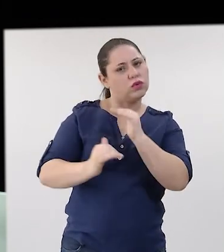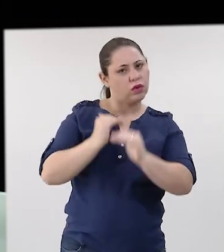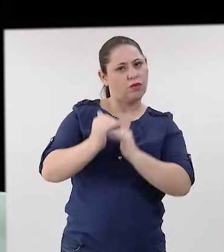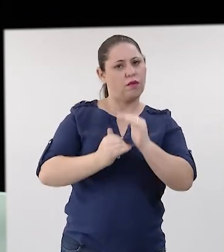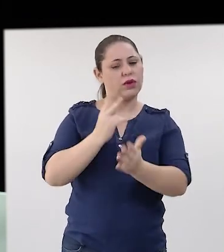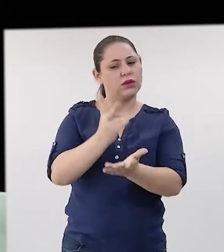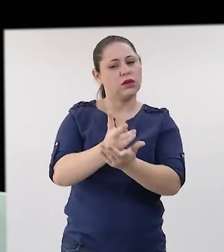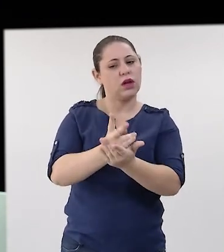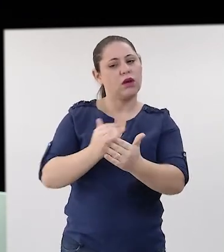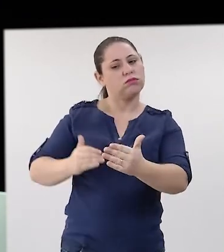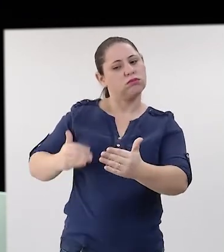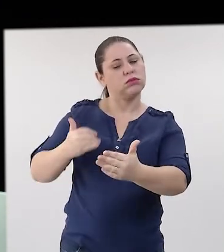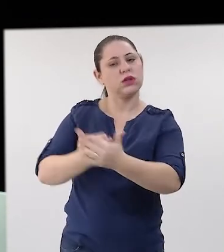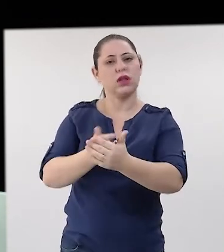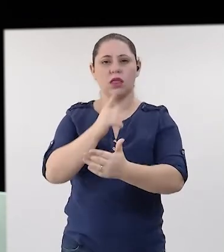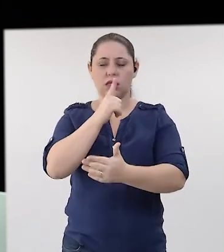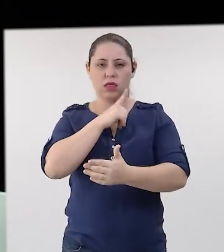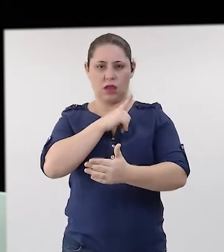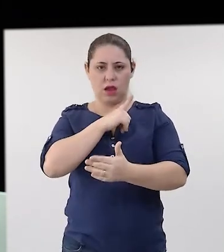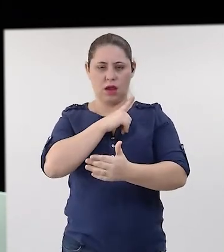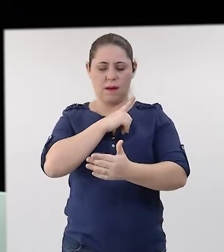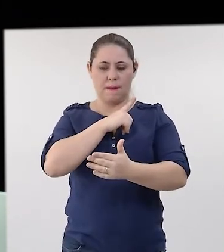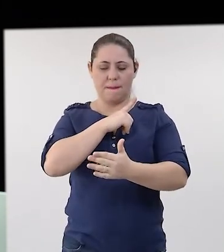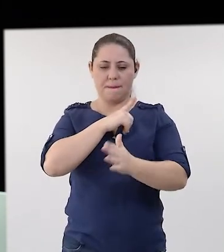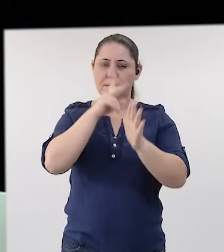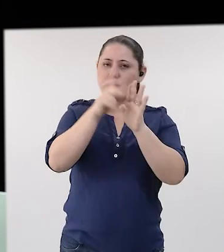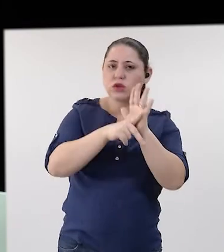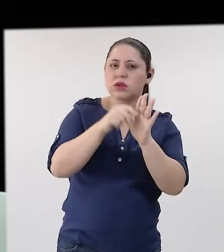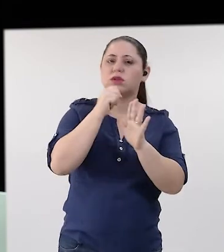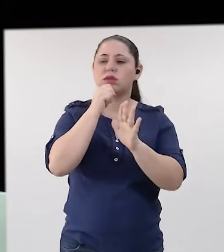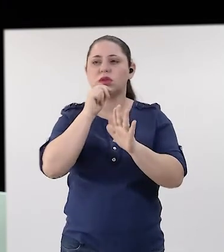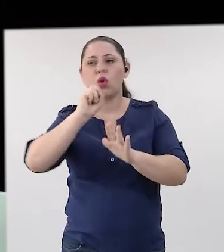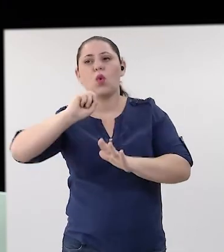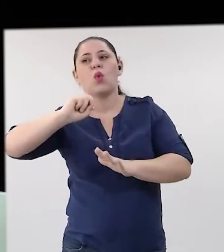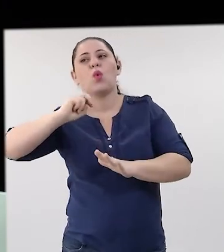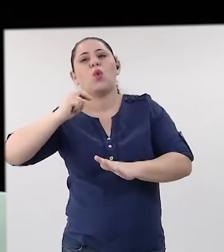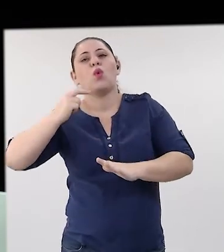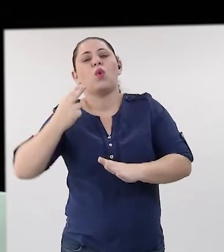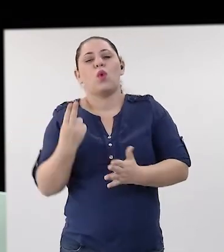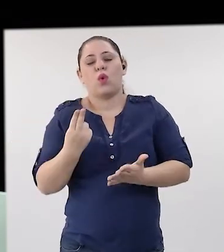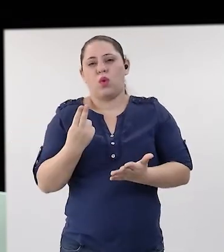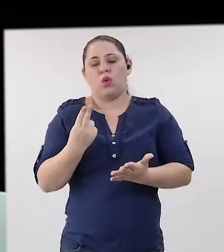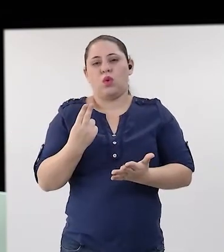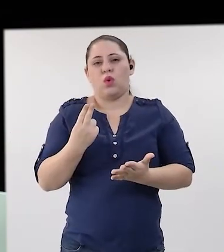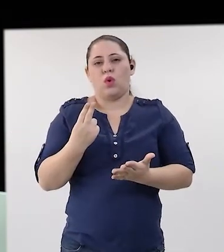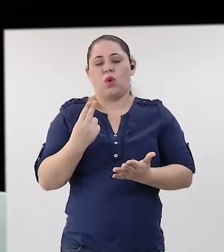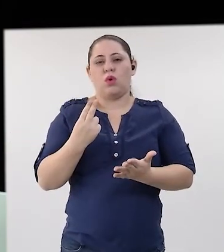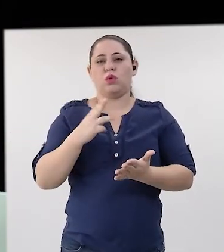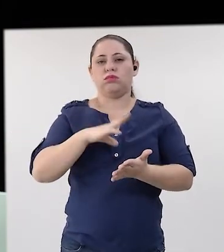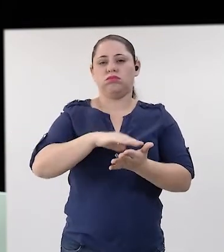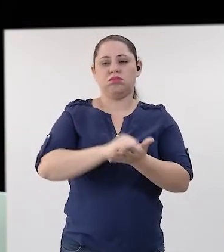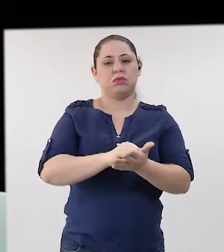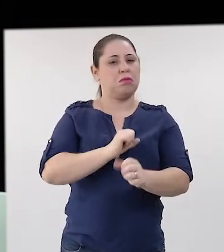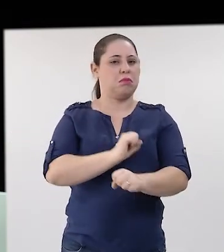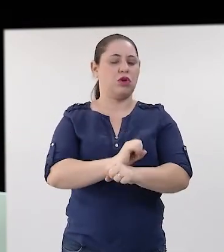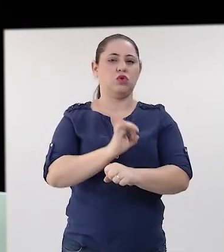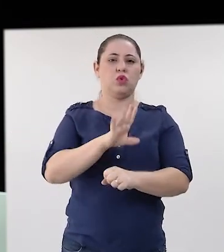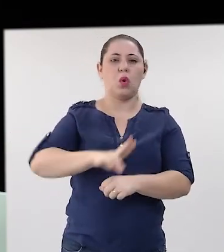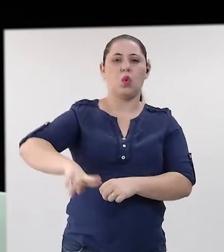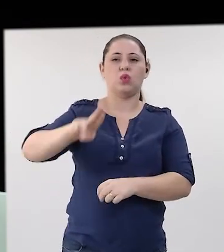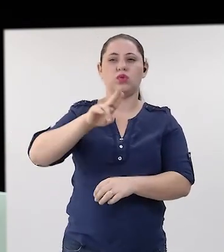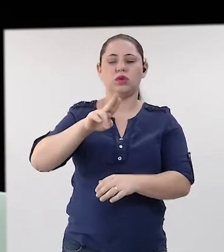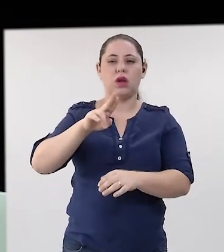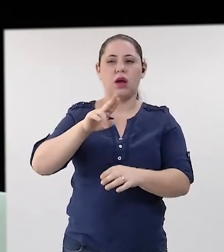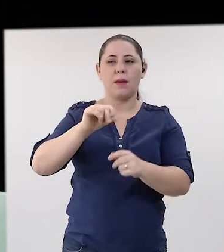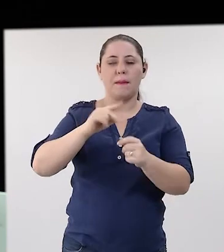desenvolvido? Vocês têm algum plano nesse sentido? Ou ele fica também apesar dele já ser operacional, ele também serve